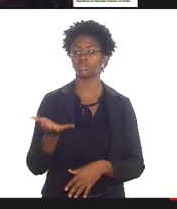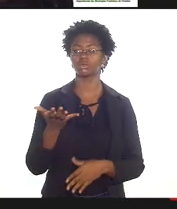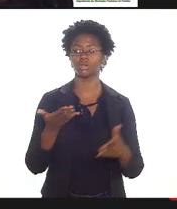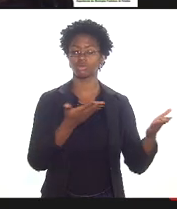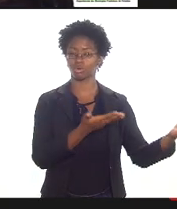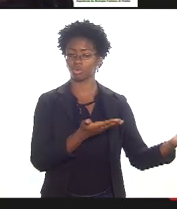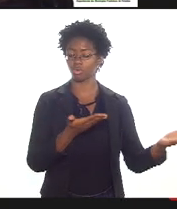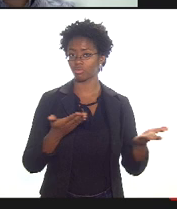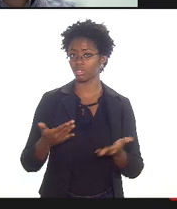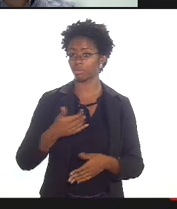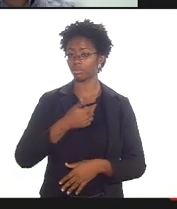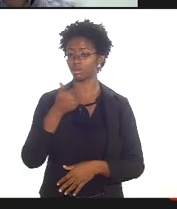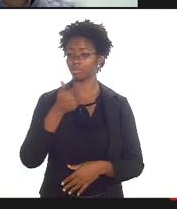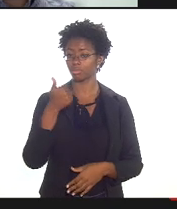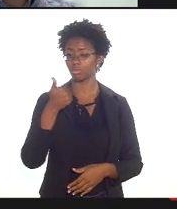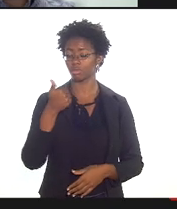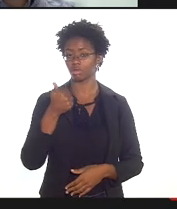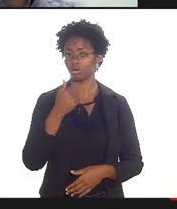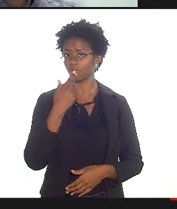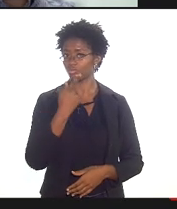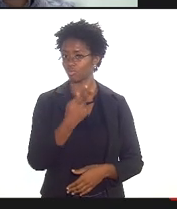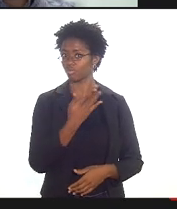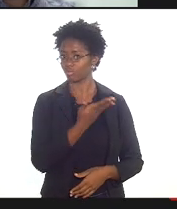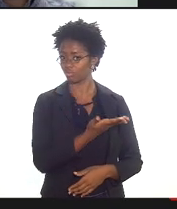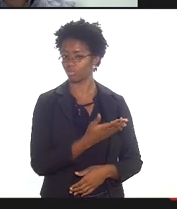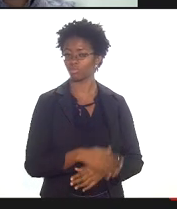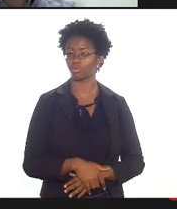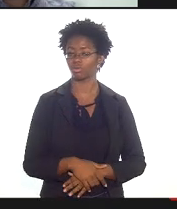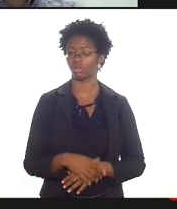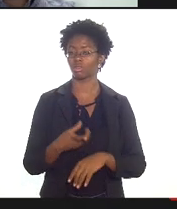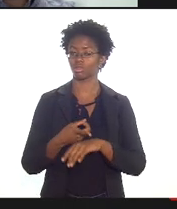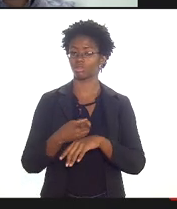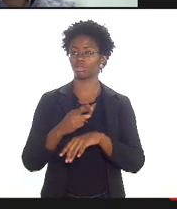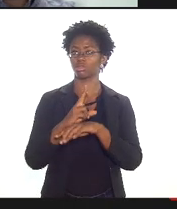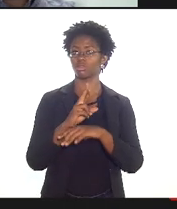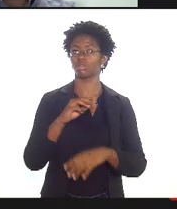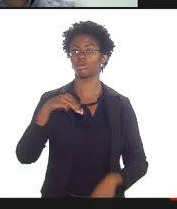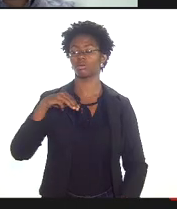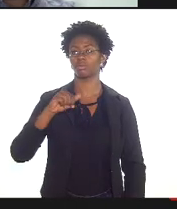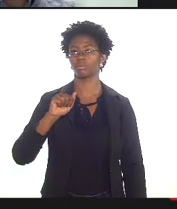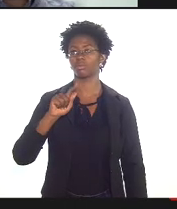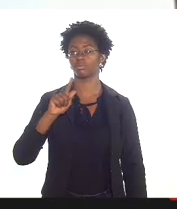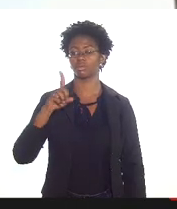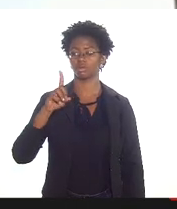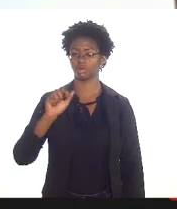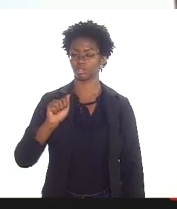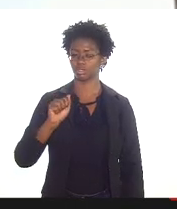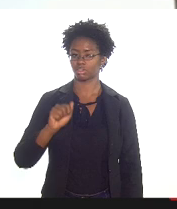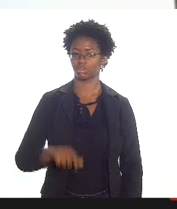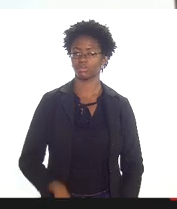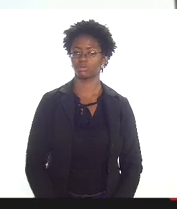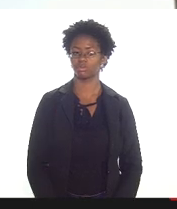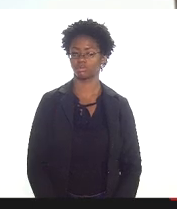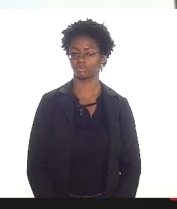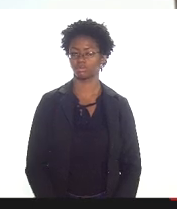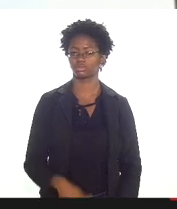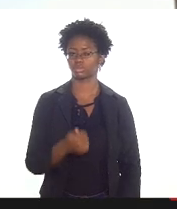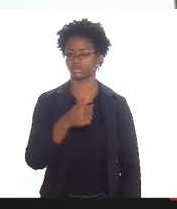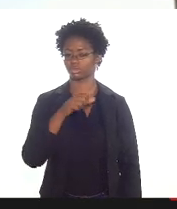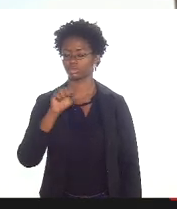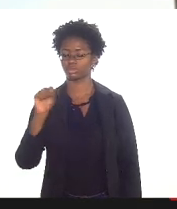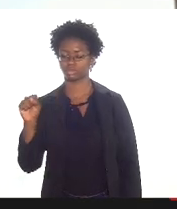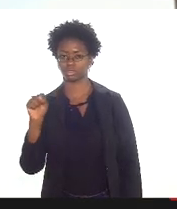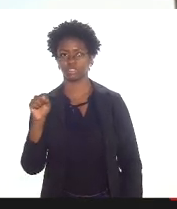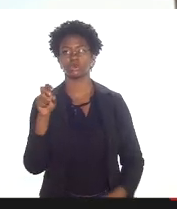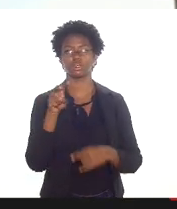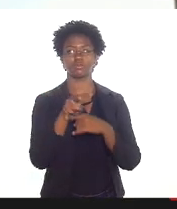convidar, primeiro, para fazer uso da palavra, a doutora Magda Chambriard, da nossa assessoria fiscal da